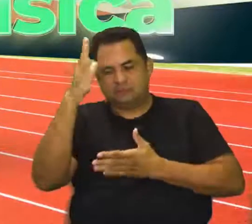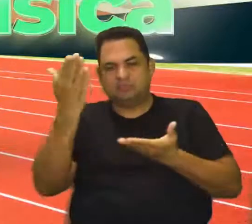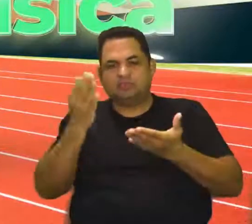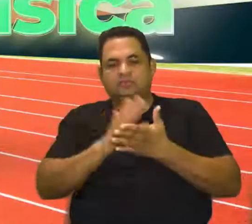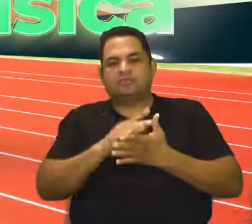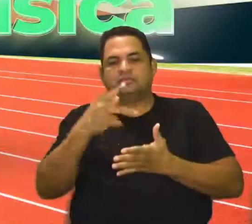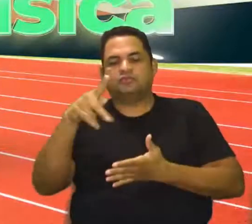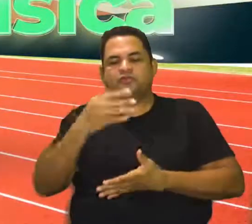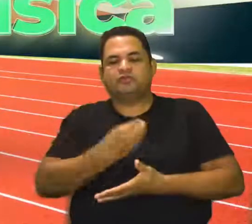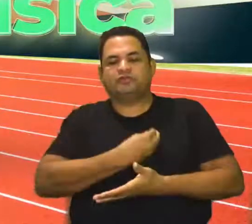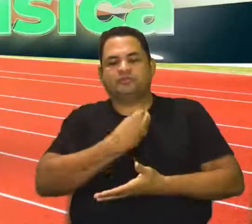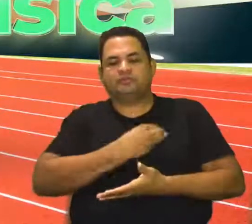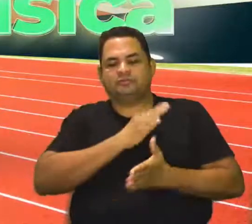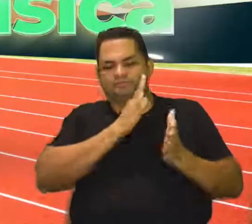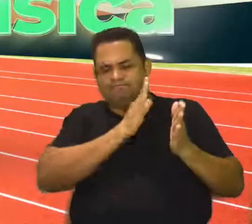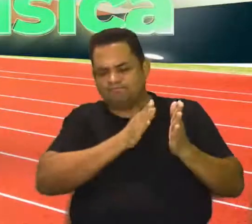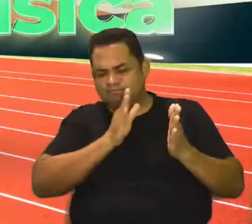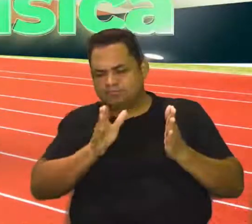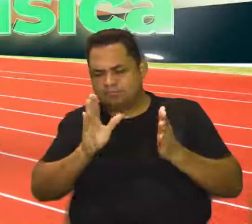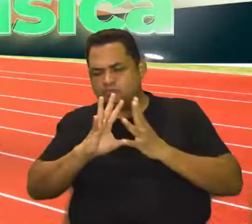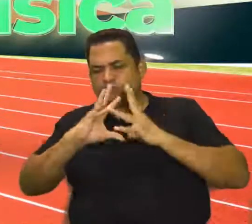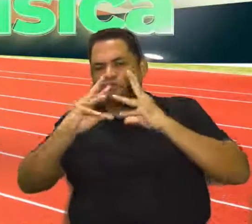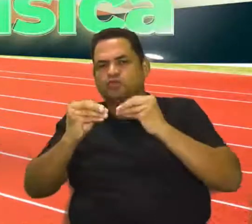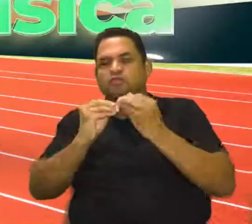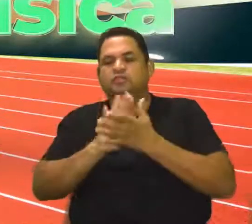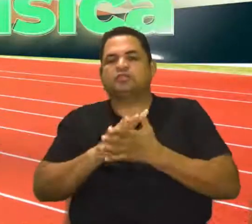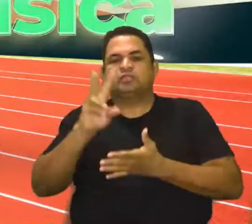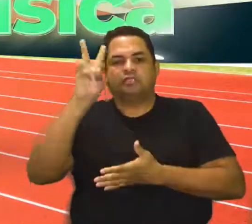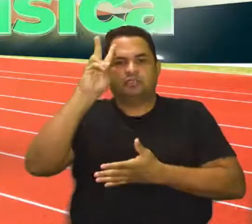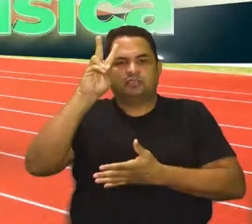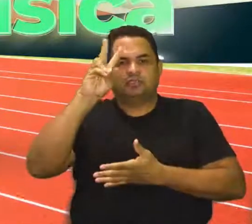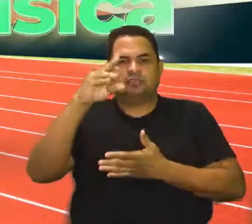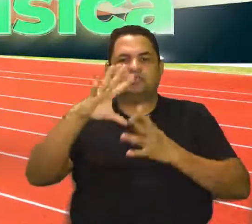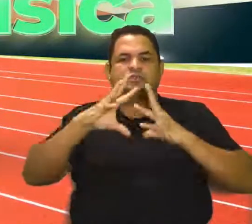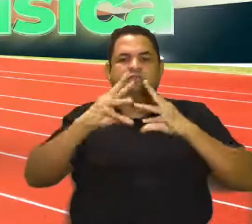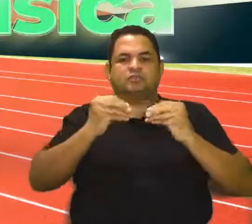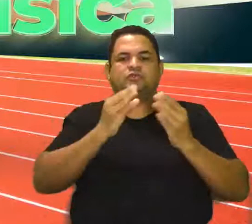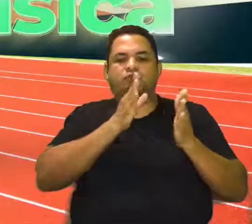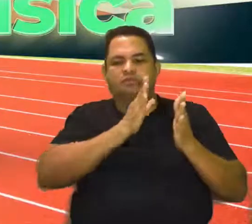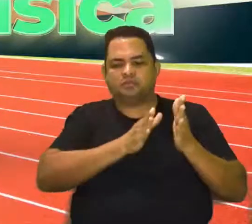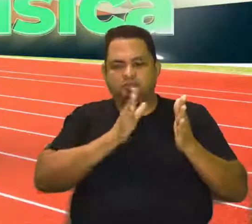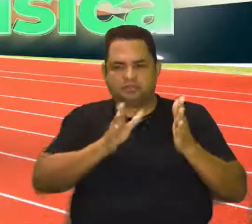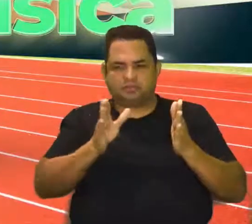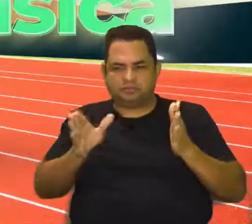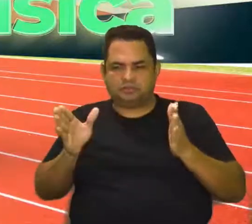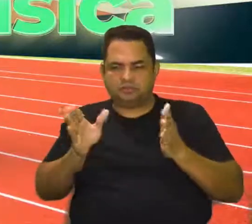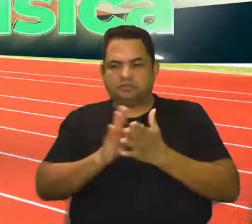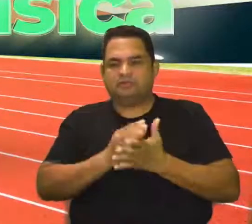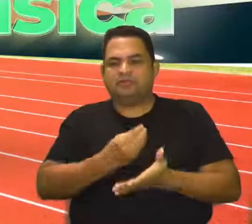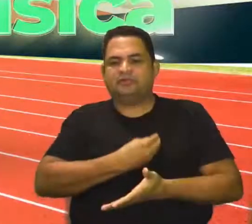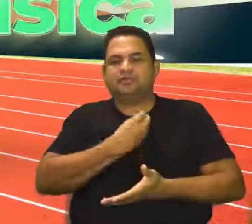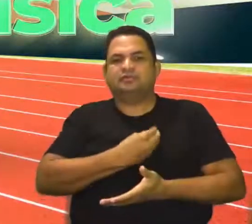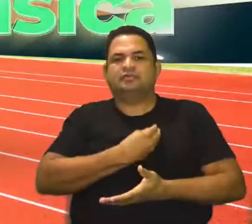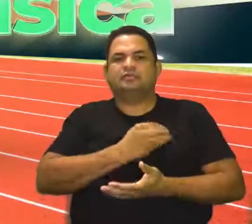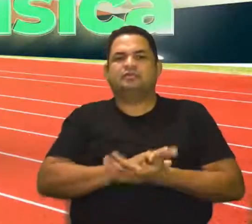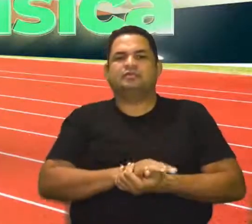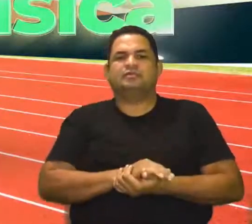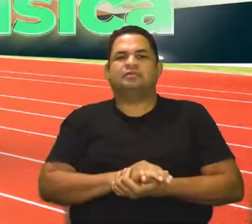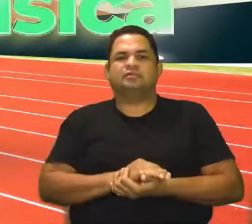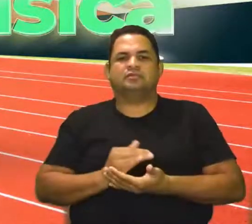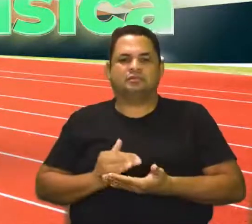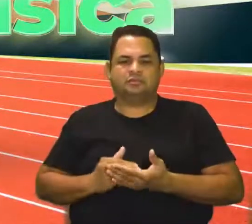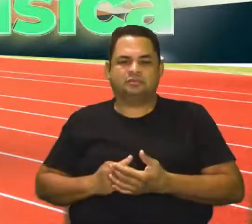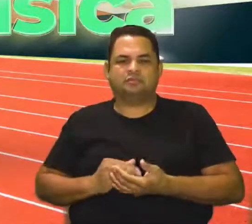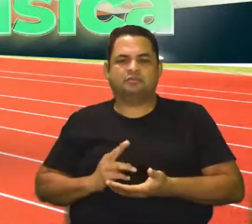Então é para toda a vida. E lembra bem do título da aula. Em todas as fases da vida. Ok? Vamos seguir